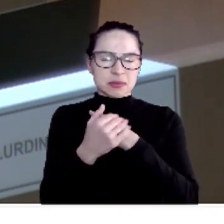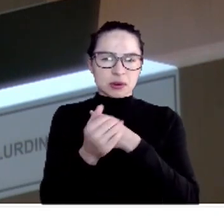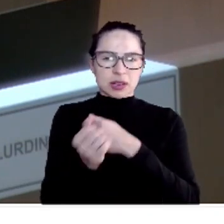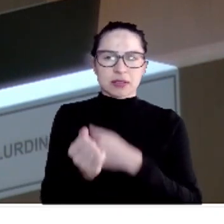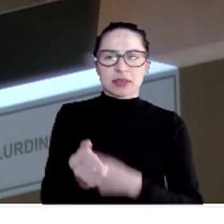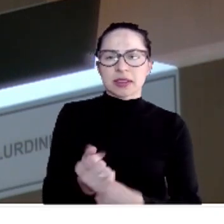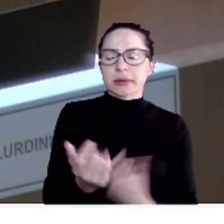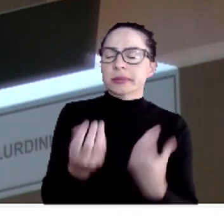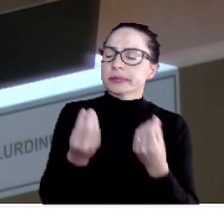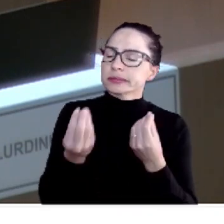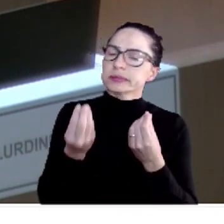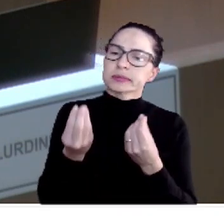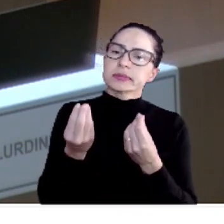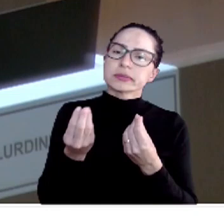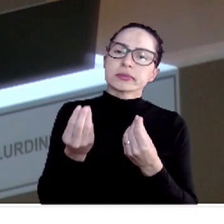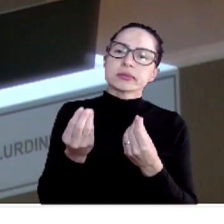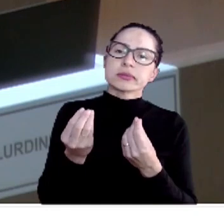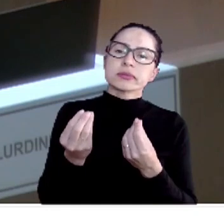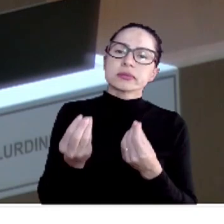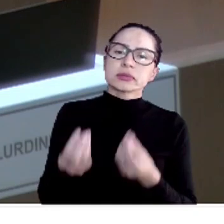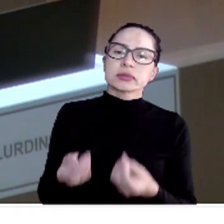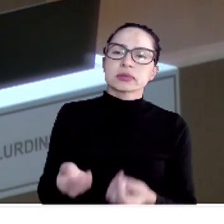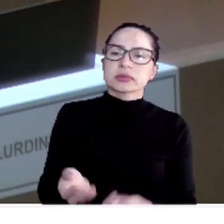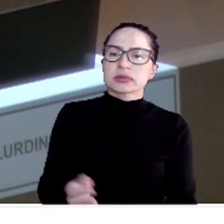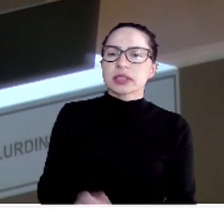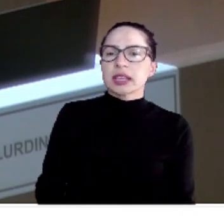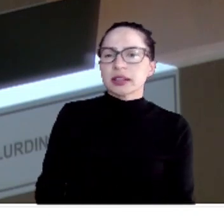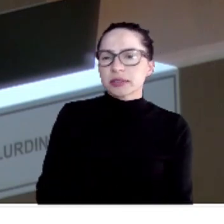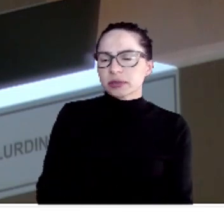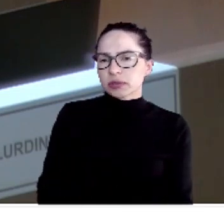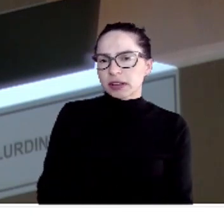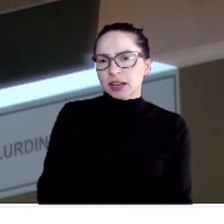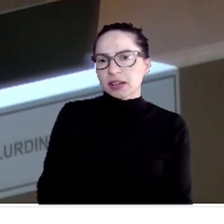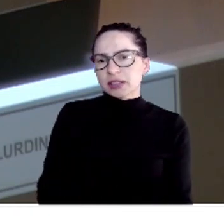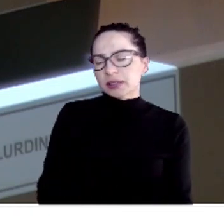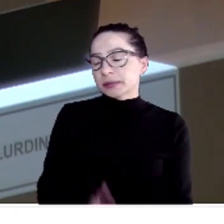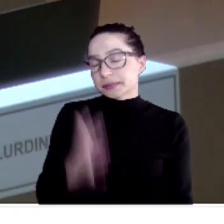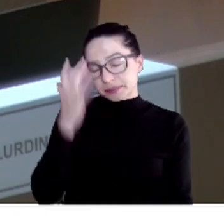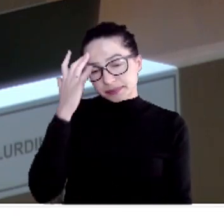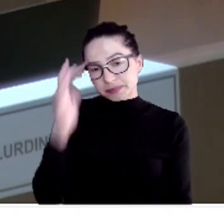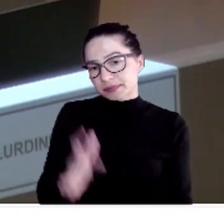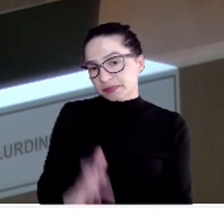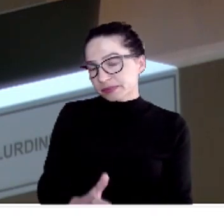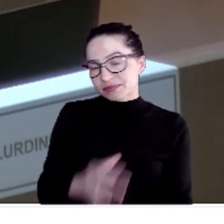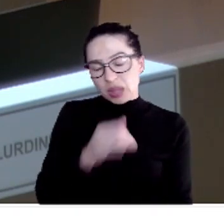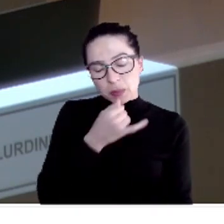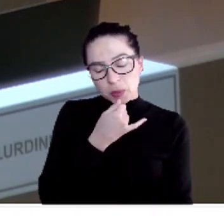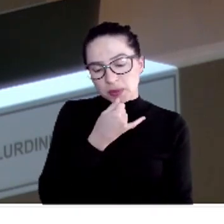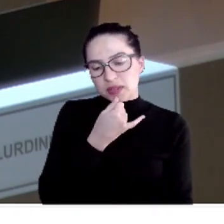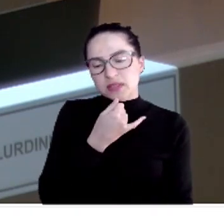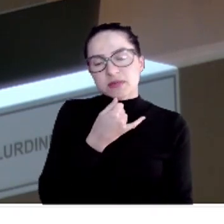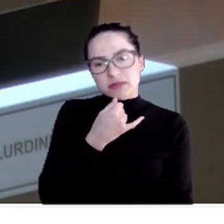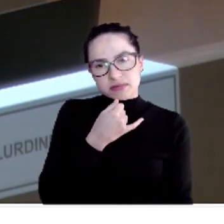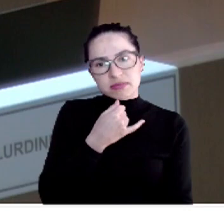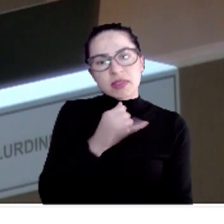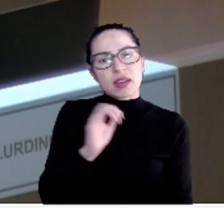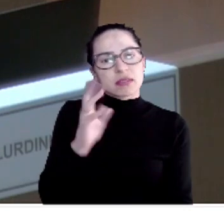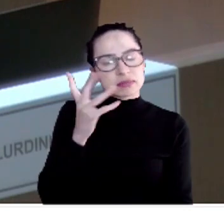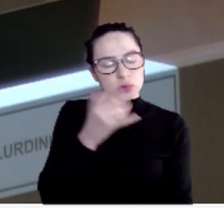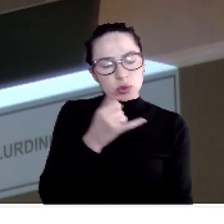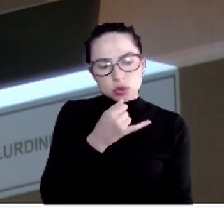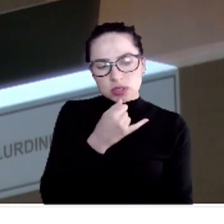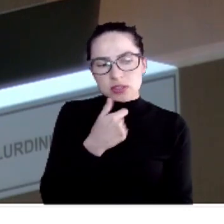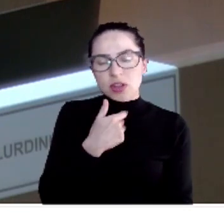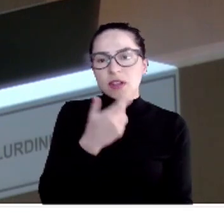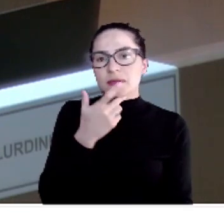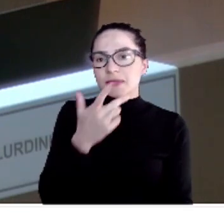que nós vamos chegar. Eu não sei. Então, é muito triste, é uma situação muito triste a gente estar aqui falando sobre